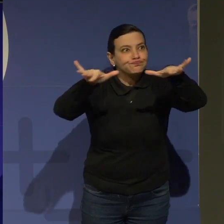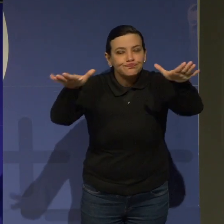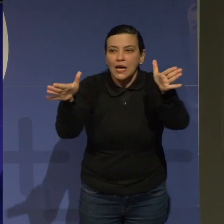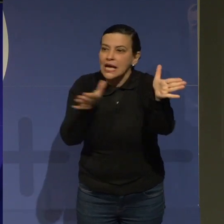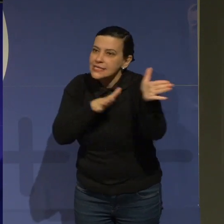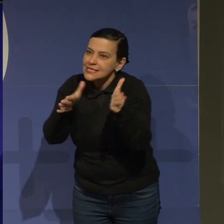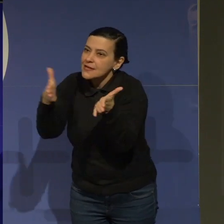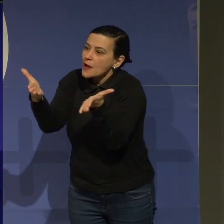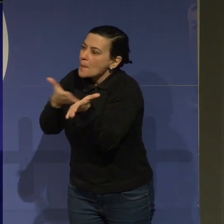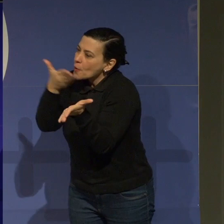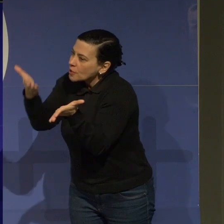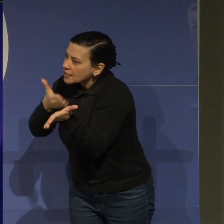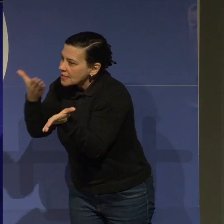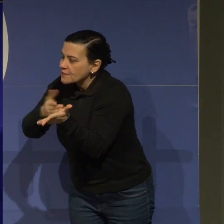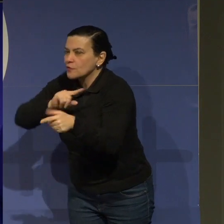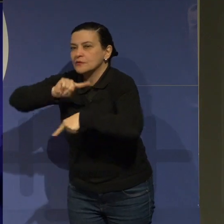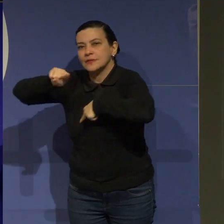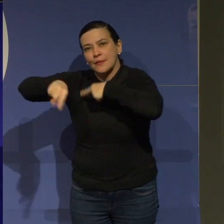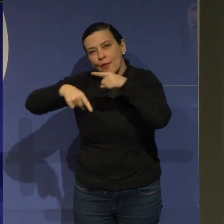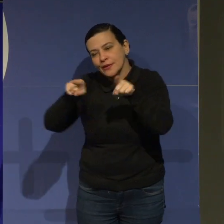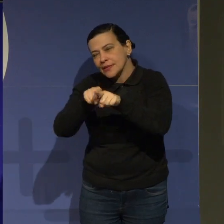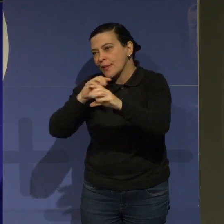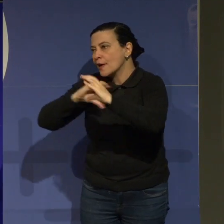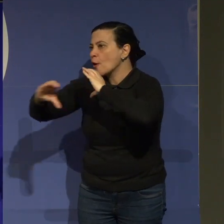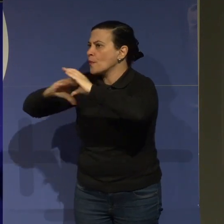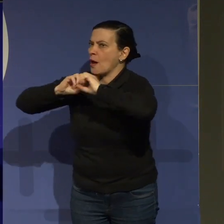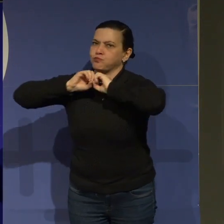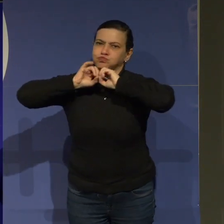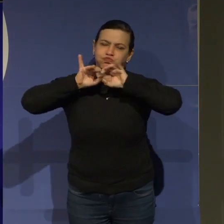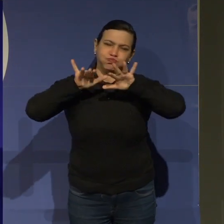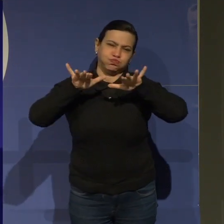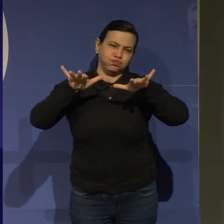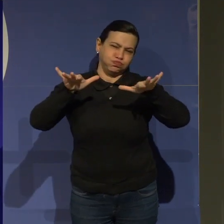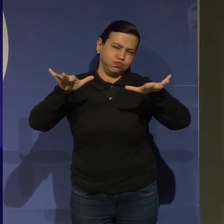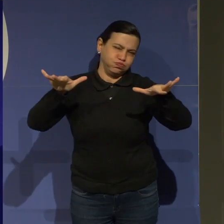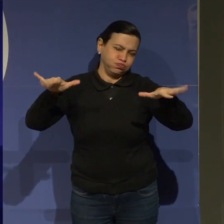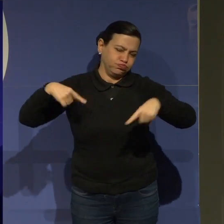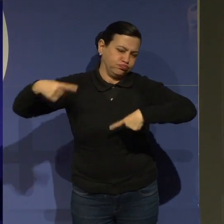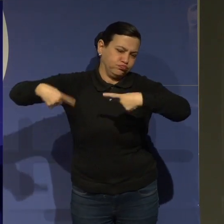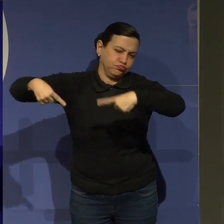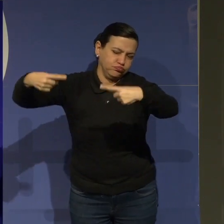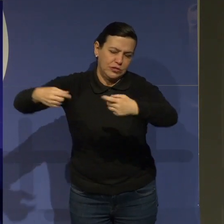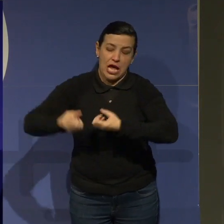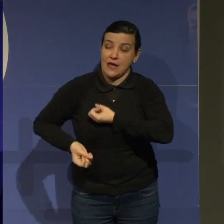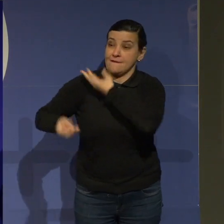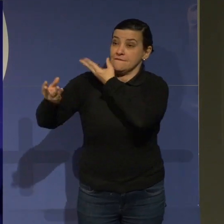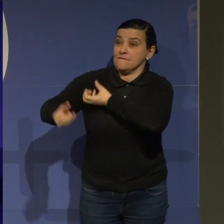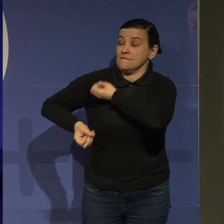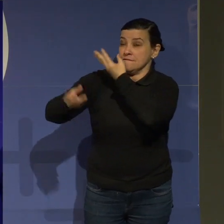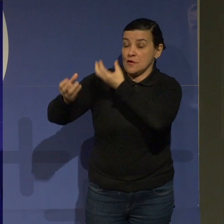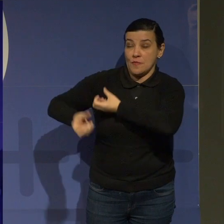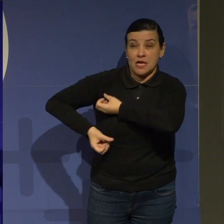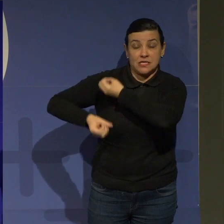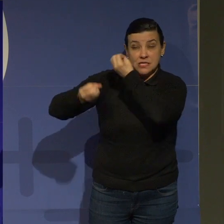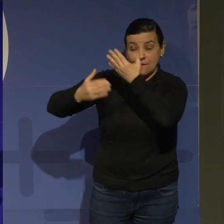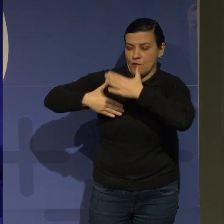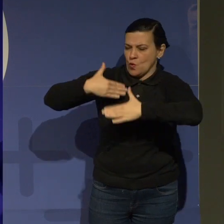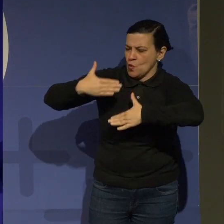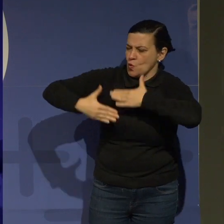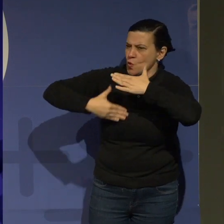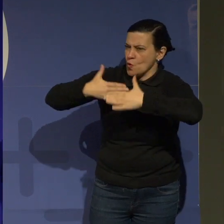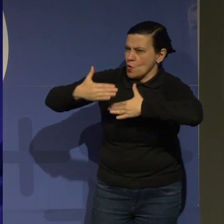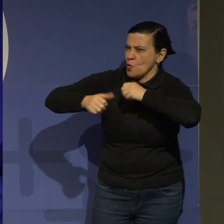dos livros. Depois veio os meios de comunicação em massa, que a informação, ela foi cada vez mais